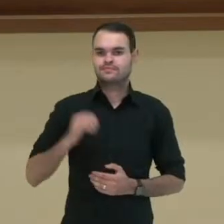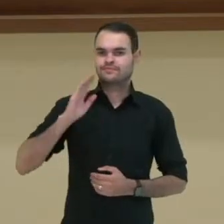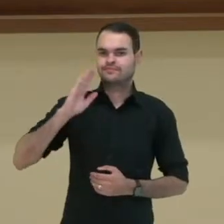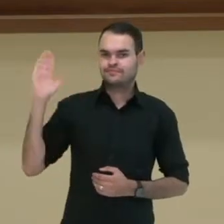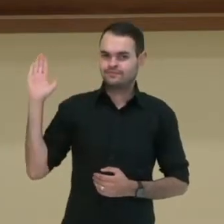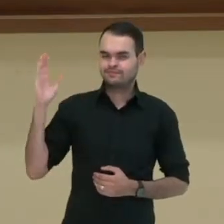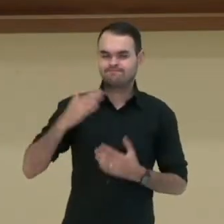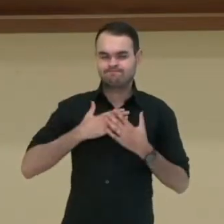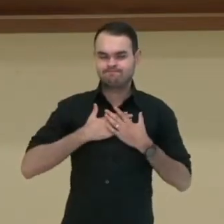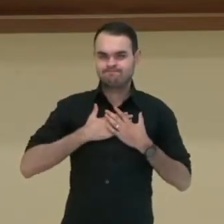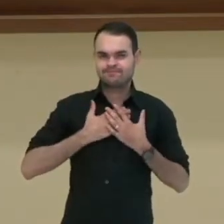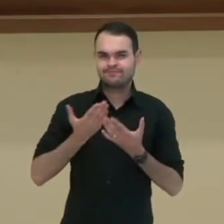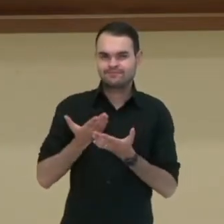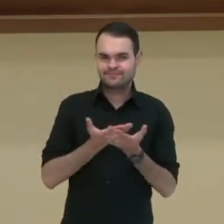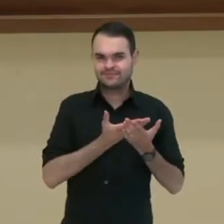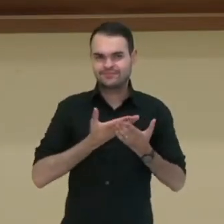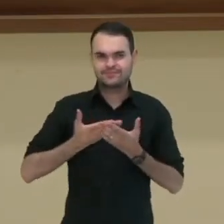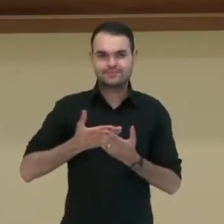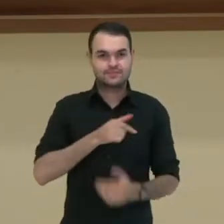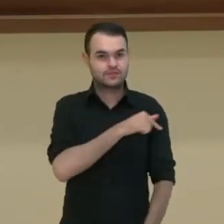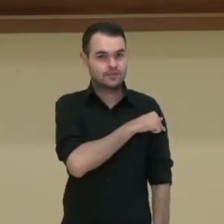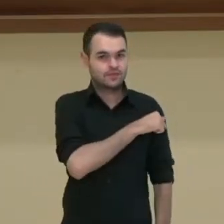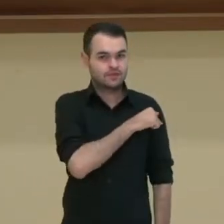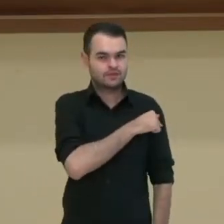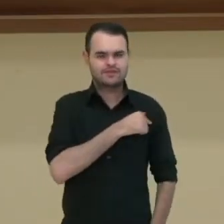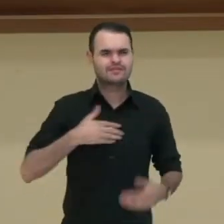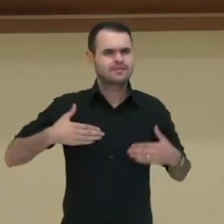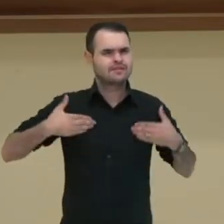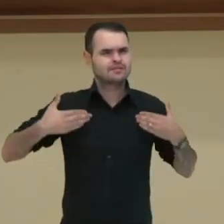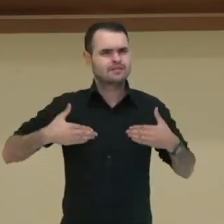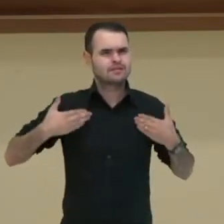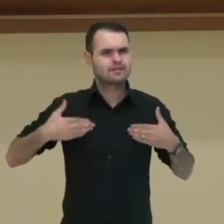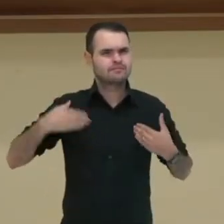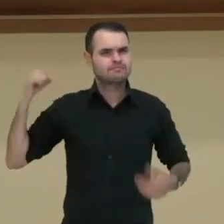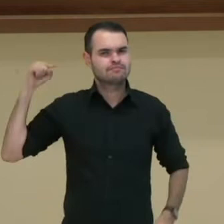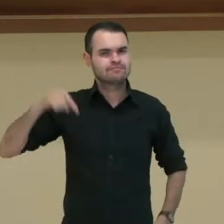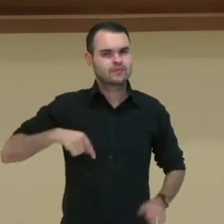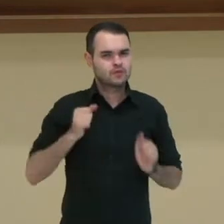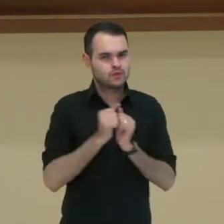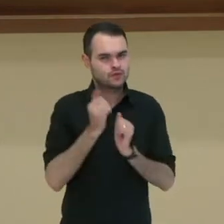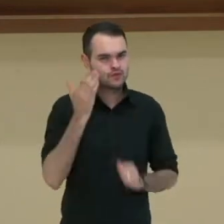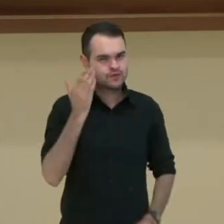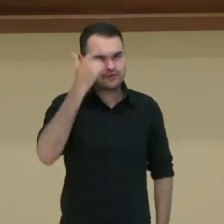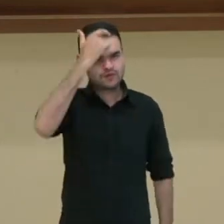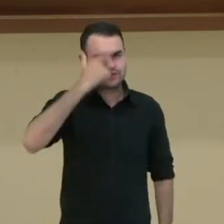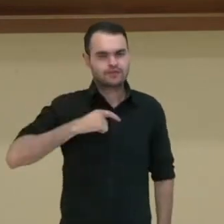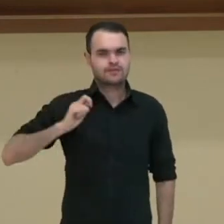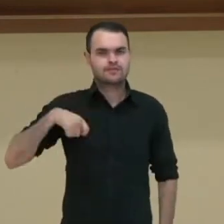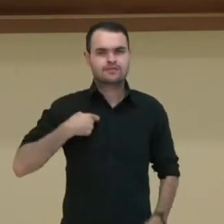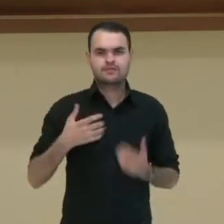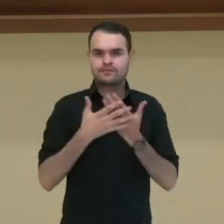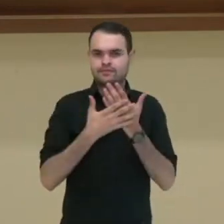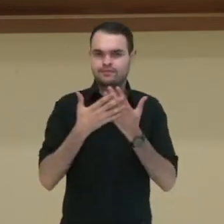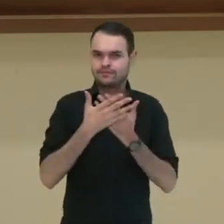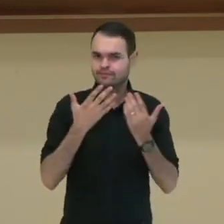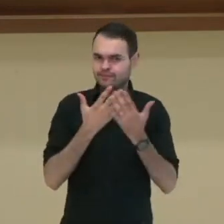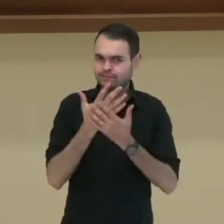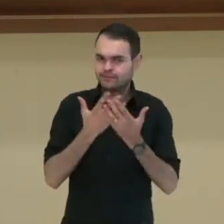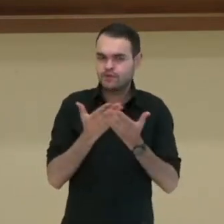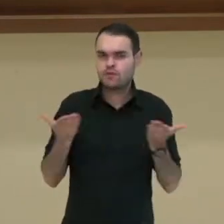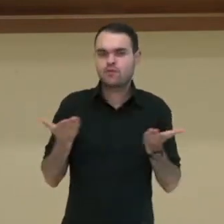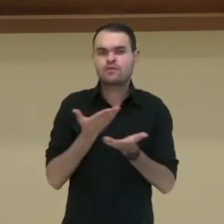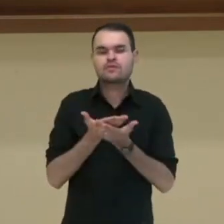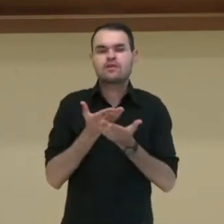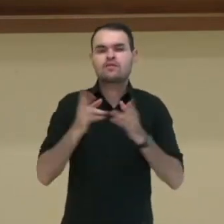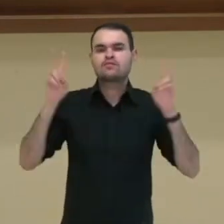Olá, queridos alunos do 7º ano. Que alegria estar aqui com você, viu, professora Elisângela? Hoje nossa aula será